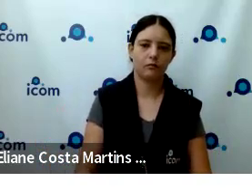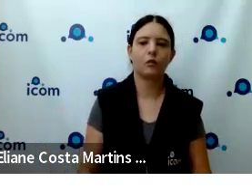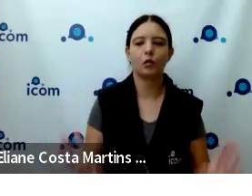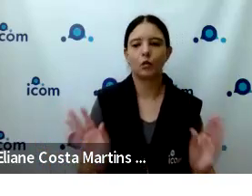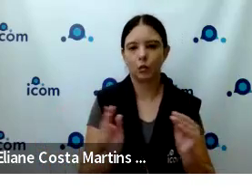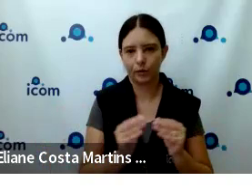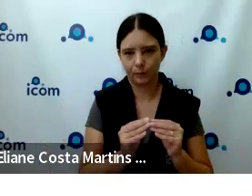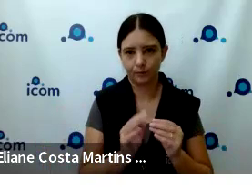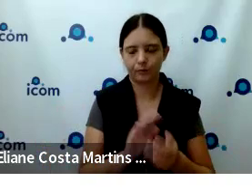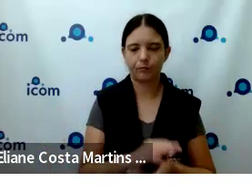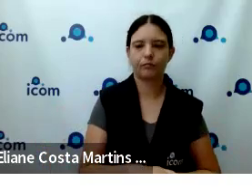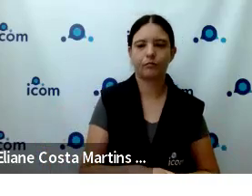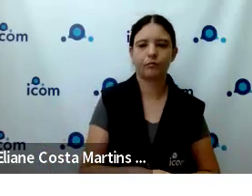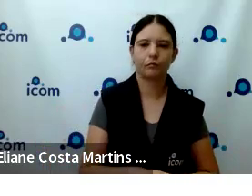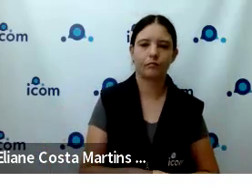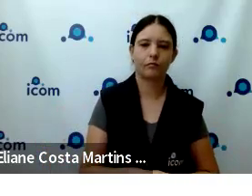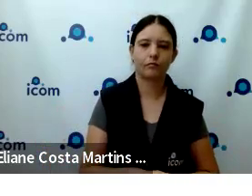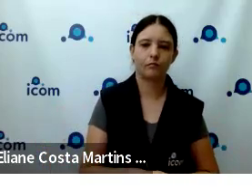Conclusão.